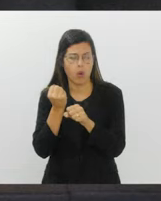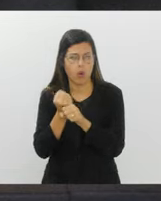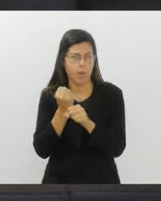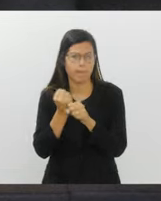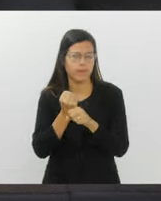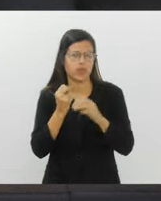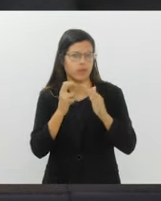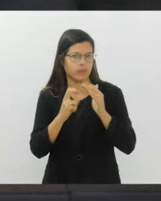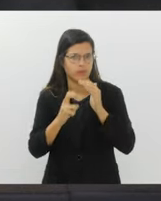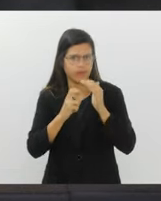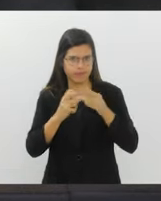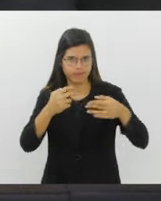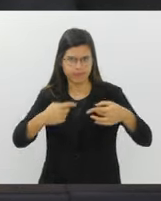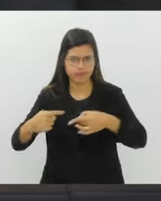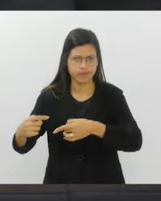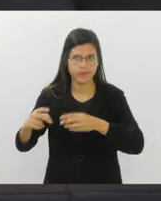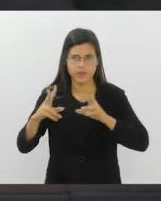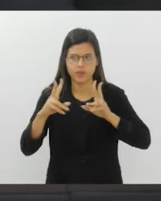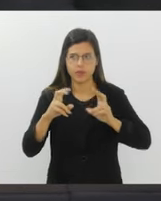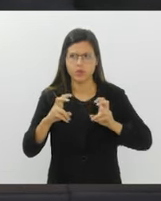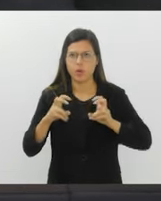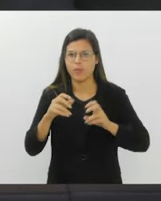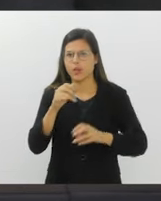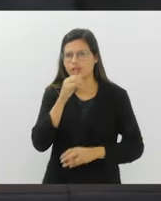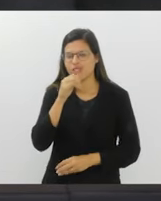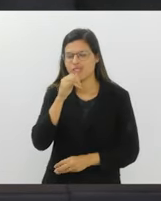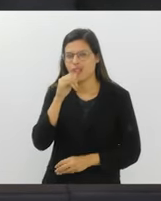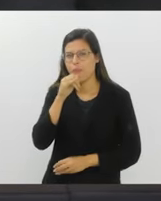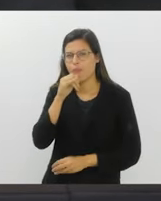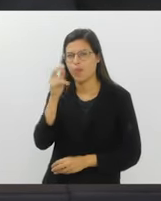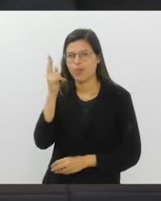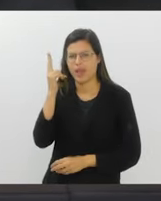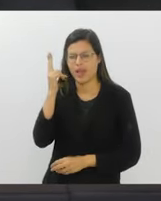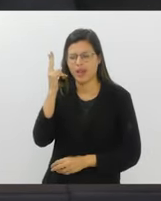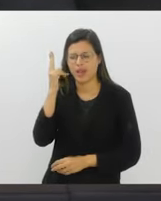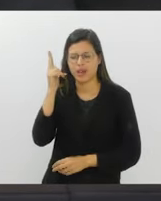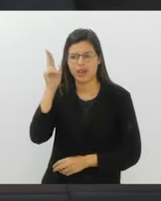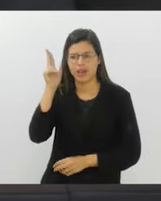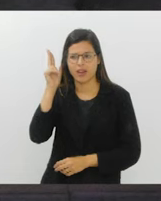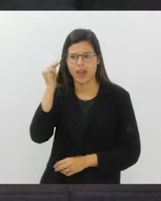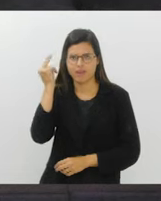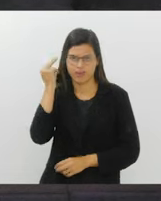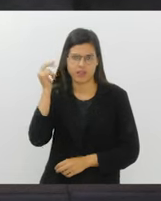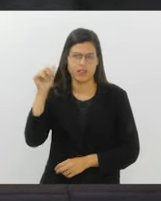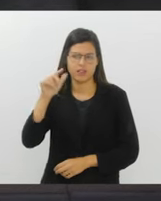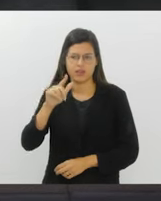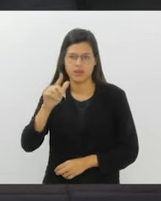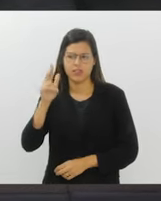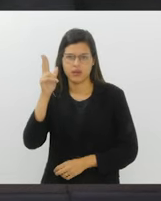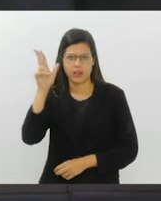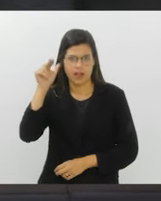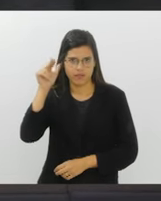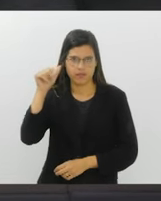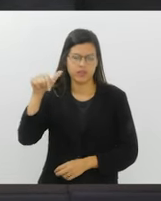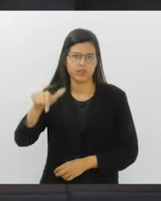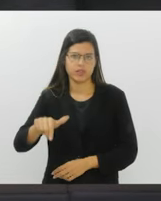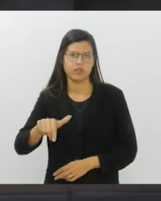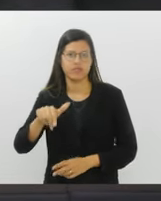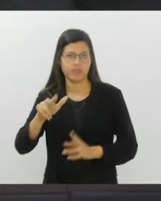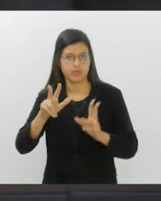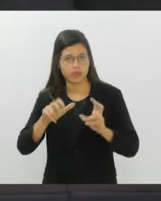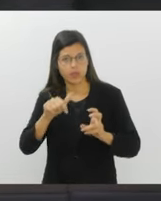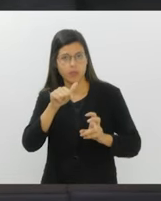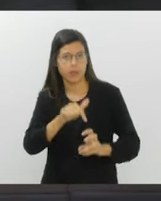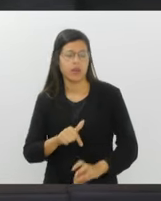respeito ao buraco da Gávea, ao Estácio Carioca, mas não posso, o tema é esse. Então,